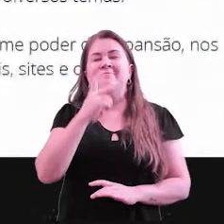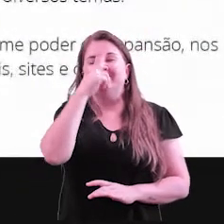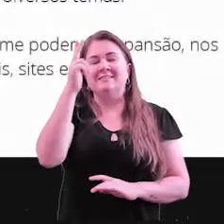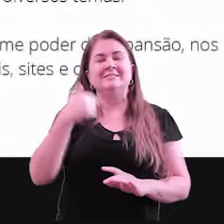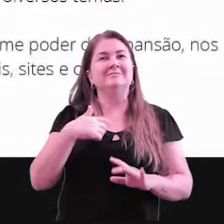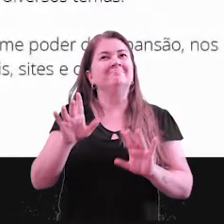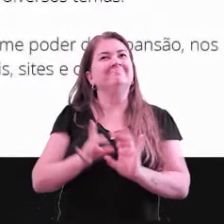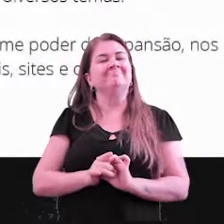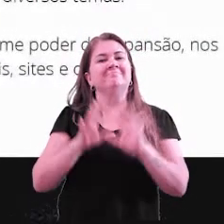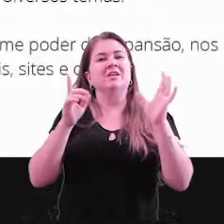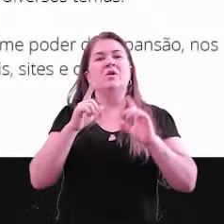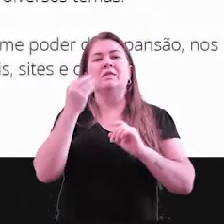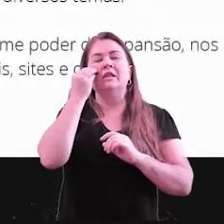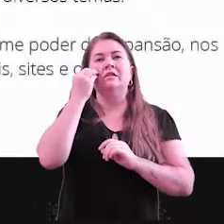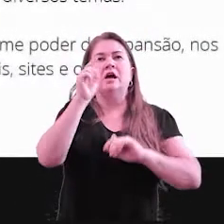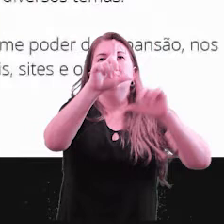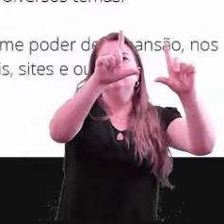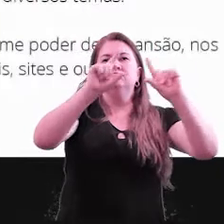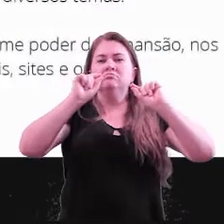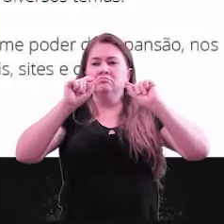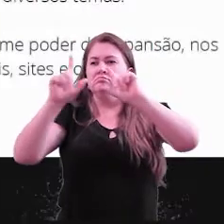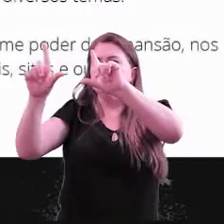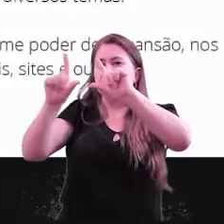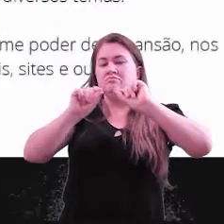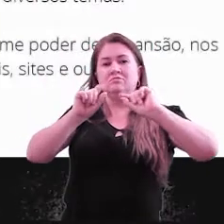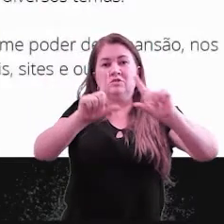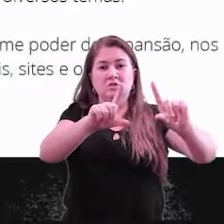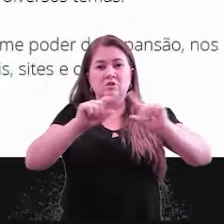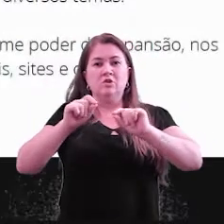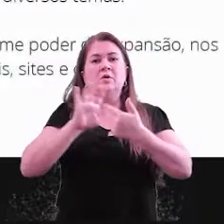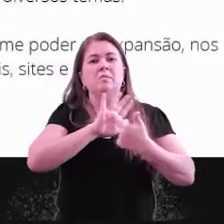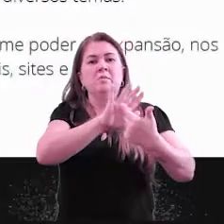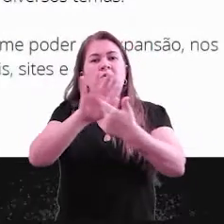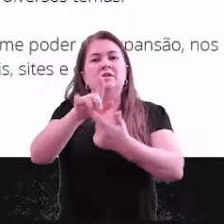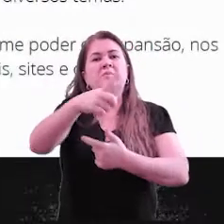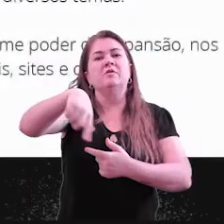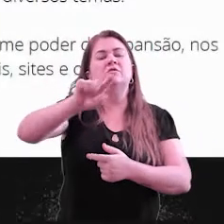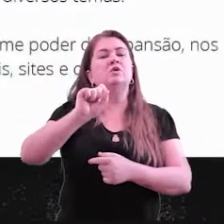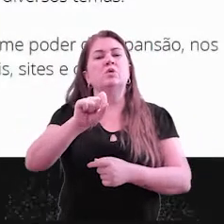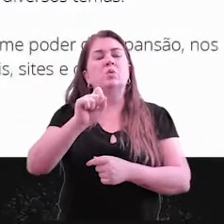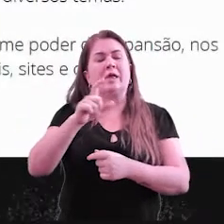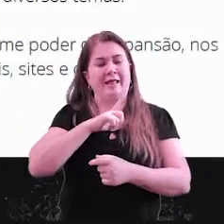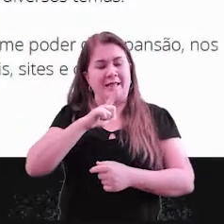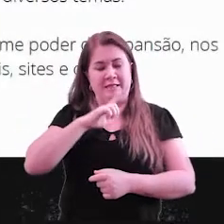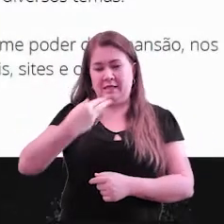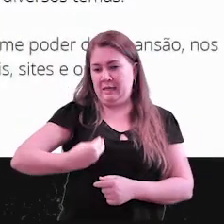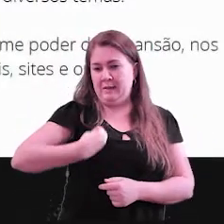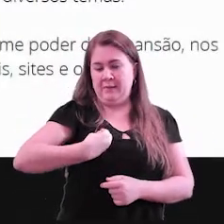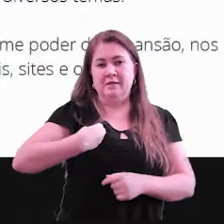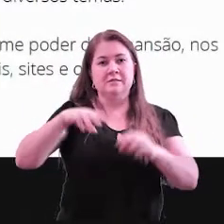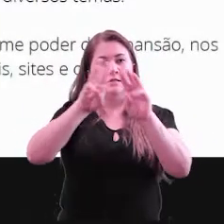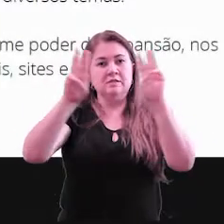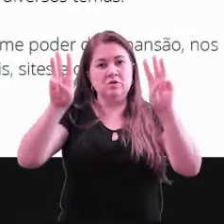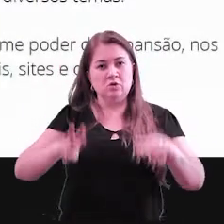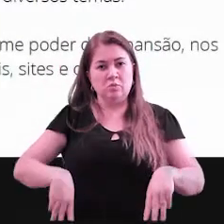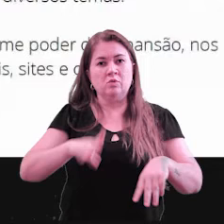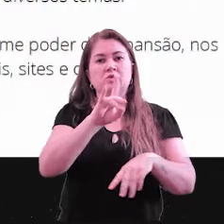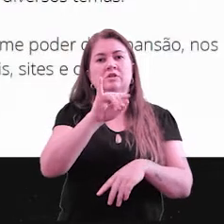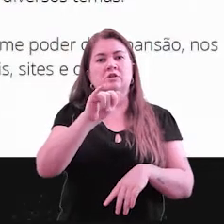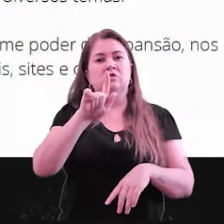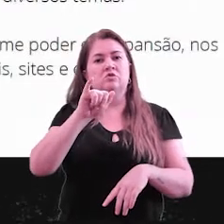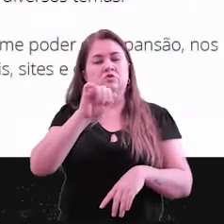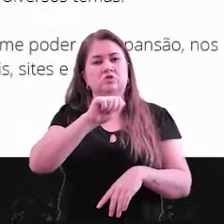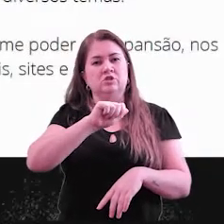em que ele destaca a presença digital dos museus na internet, falando da importância dos